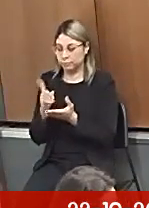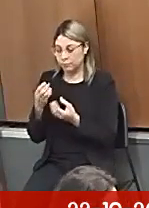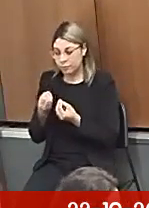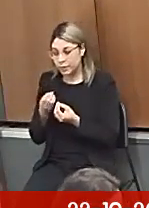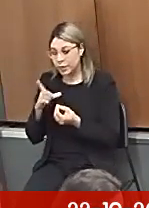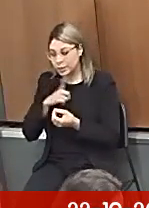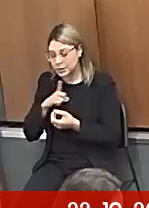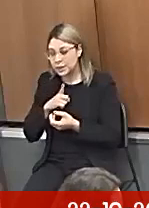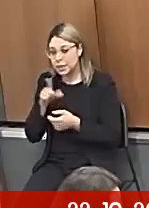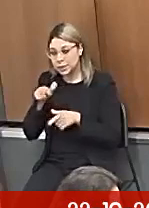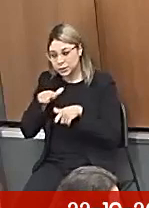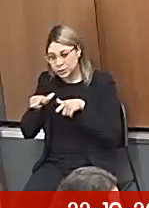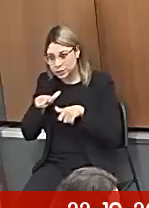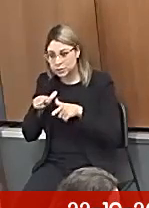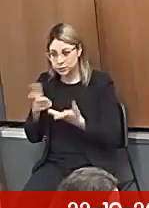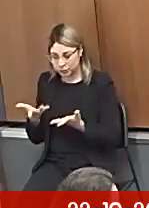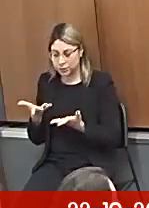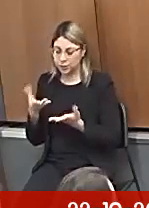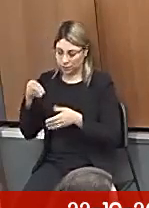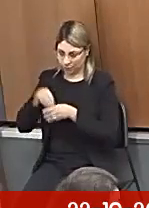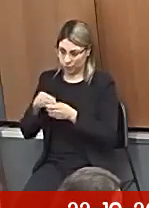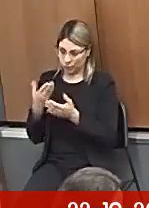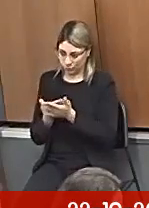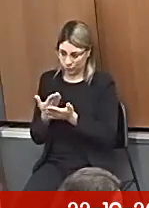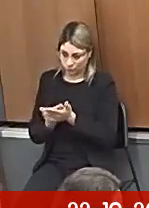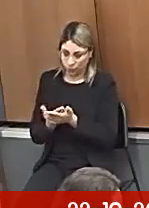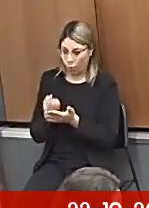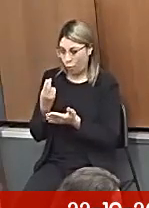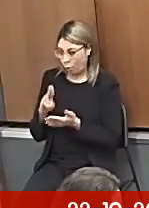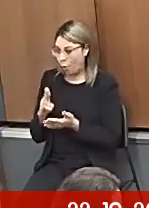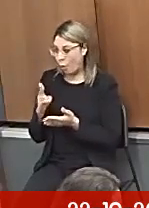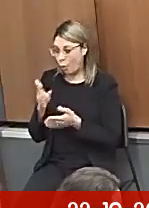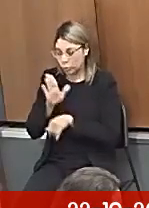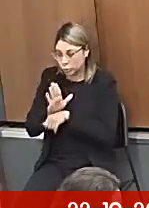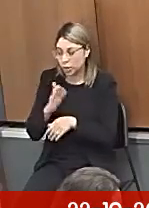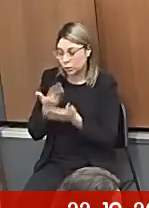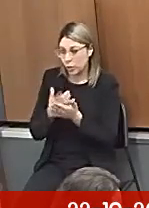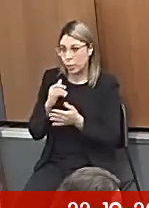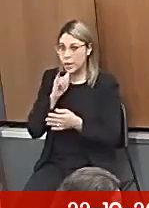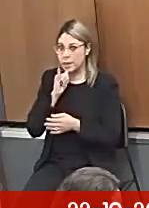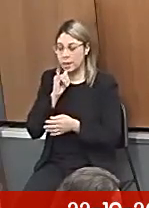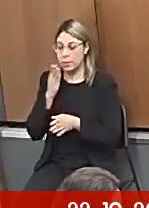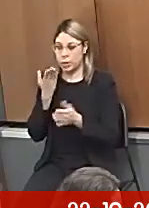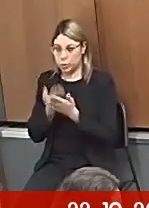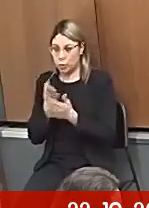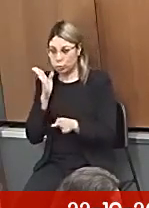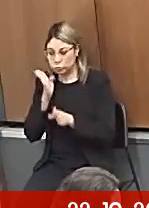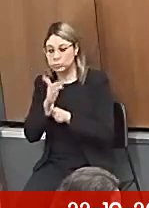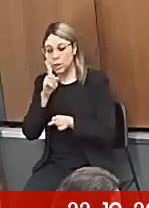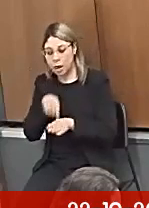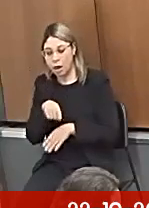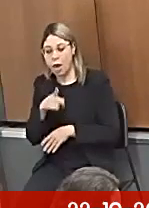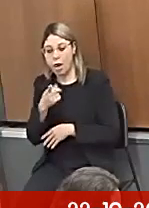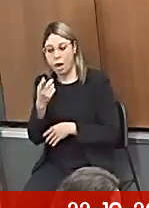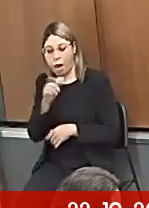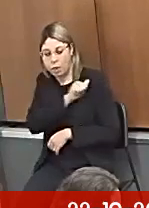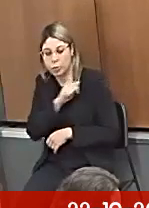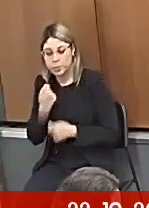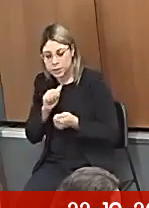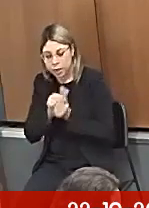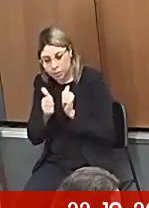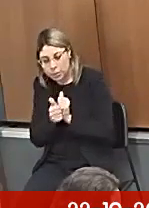Fornecer esse serviço às escolas, no sentido de a escola diagnosticando que determinado aluno depende de adaptações,